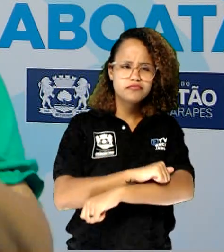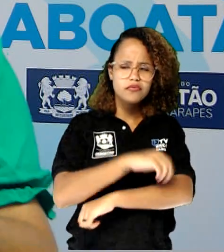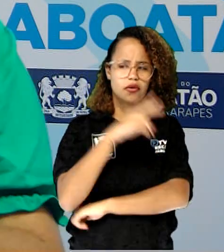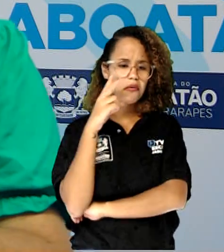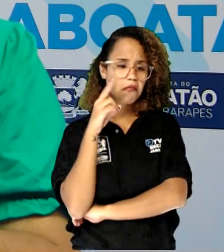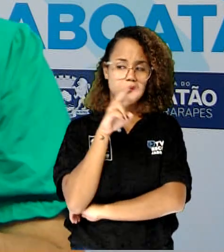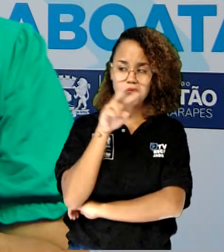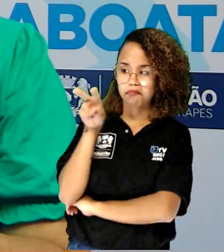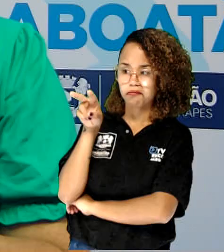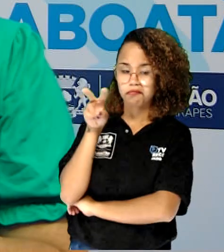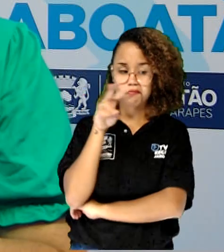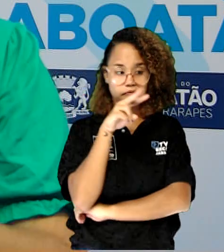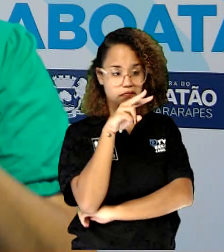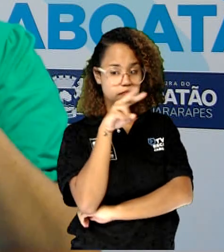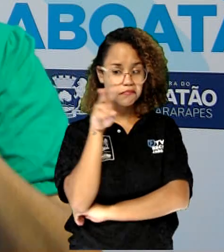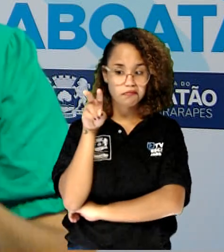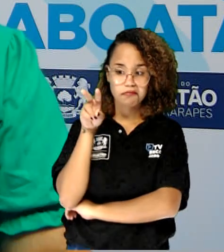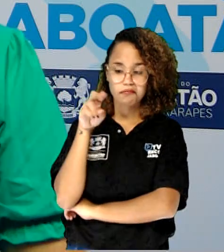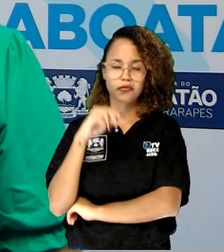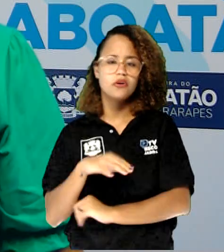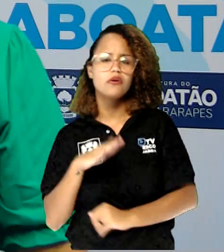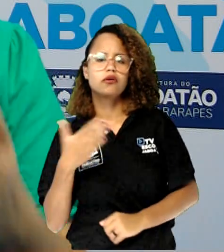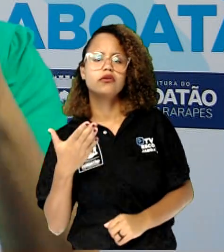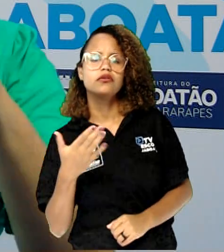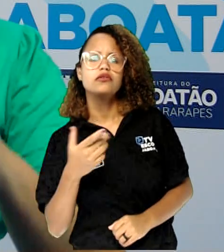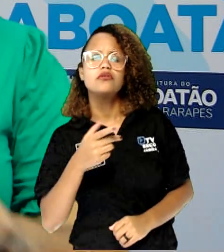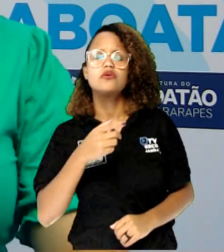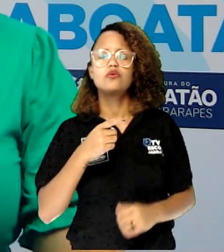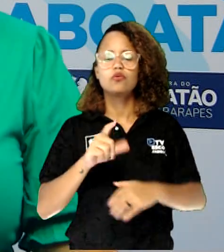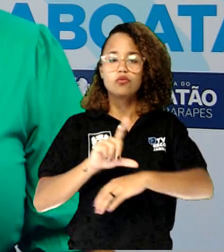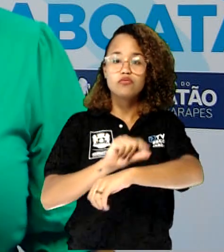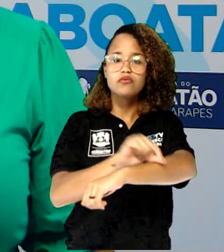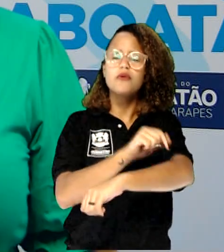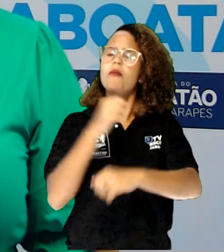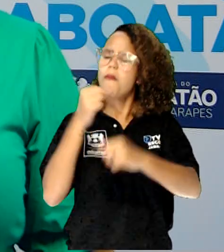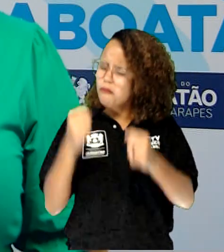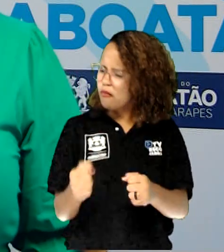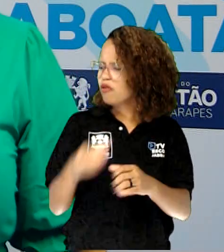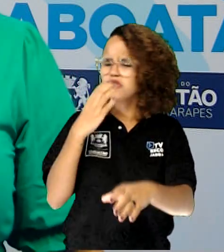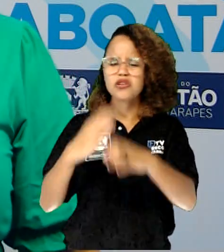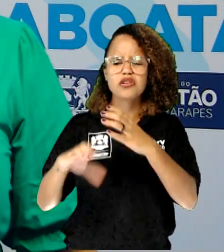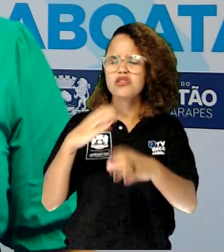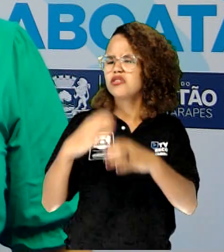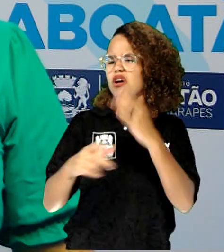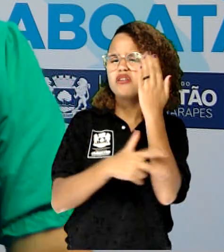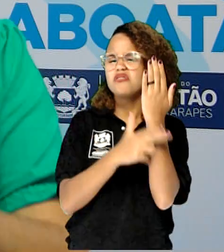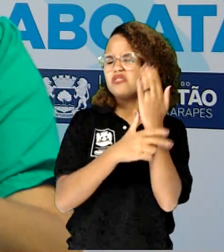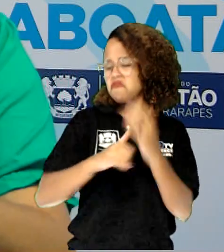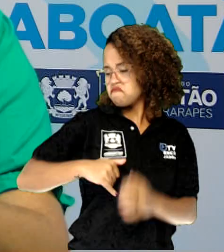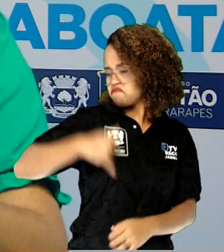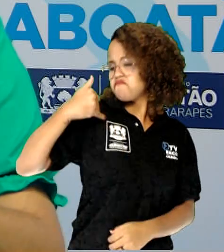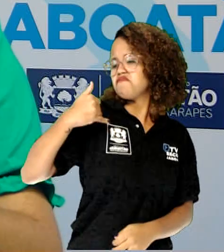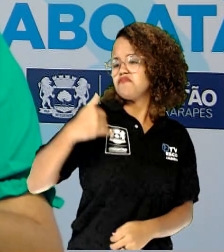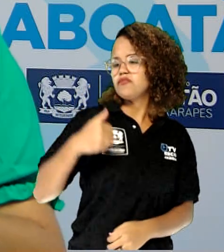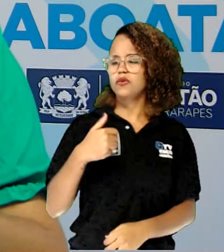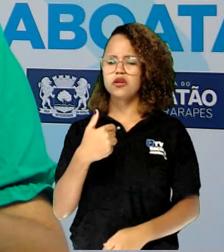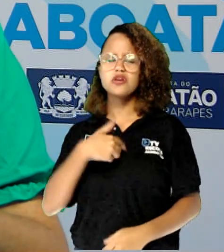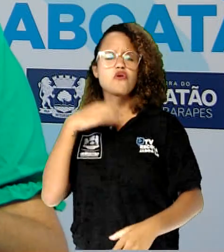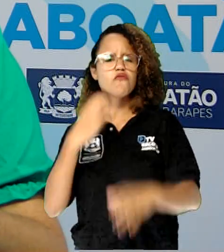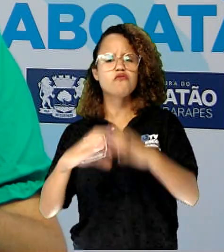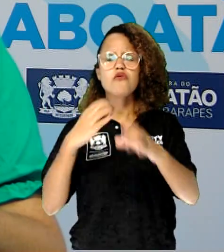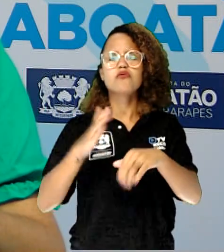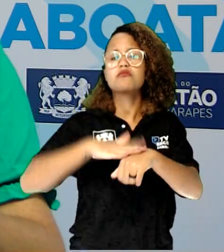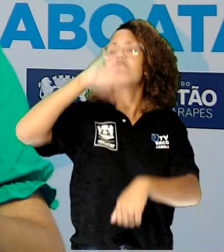olho observando, quando ele disse, então pode ir cantando, dona cigarra atrevida, que eu vou